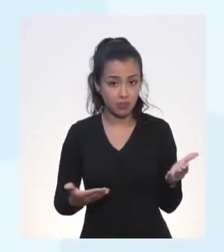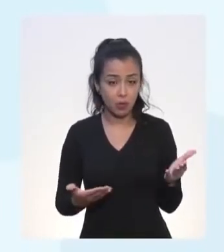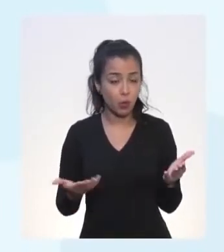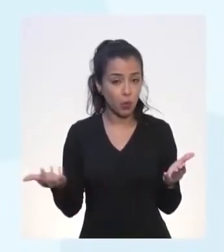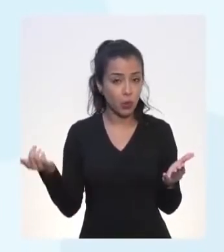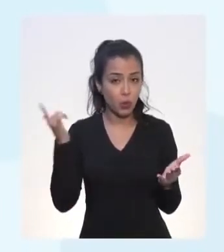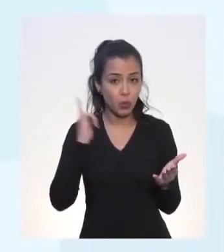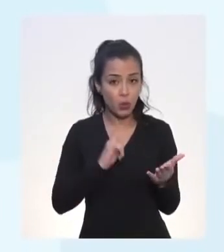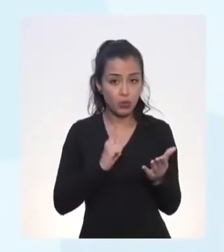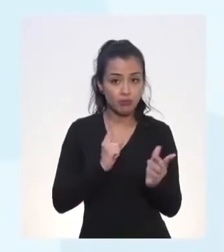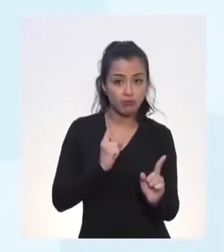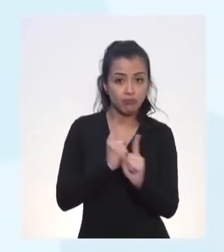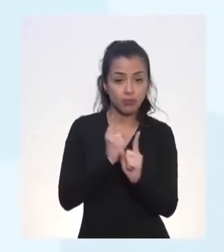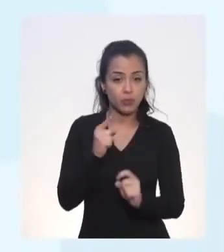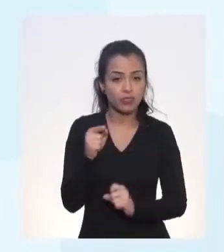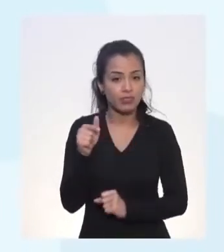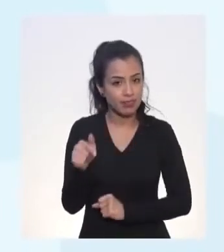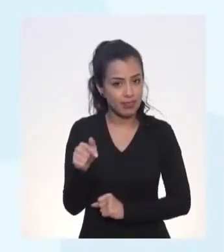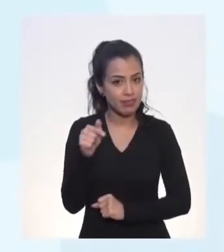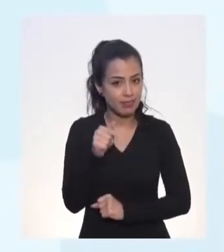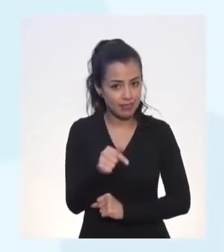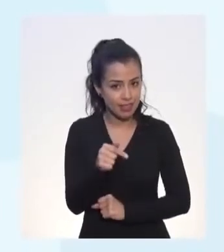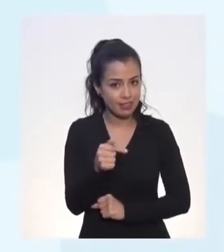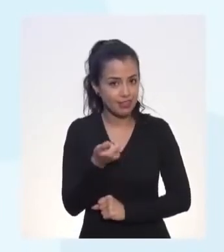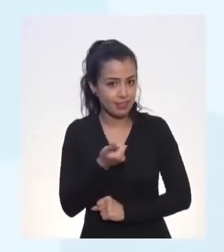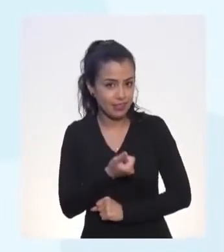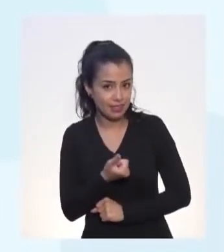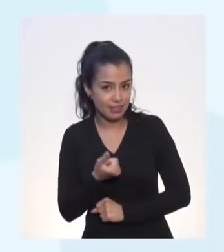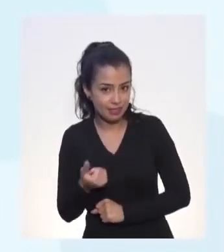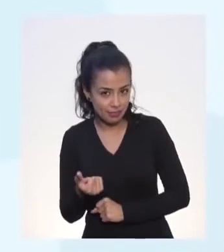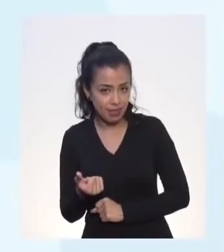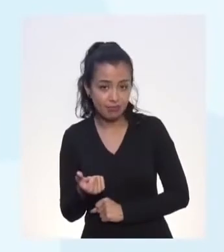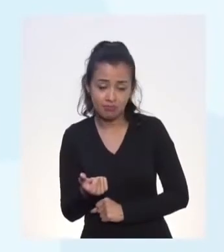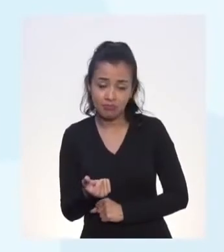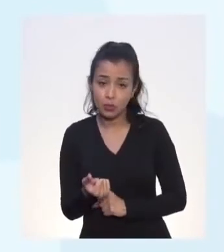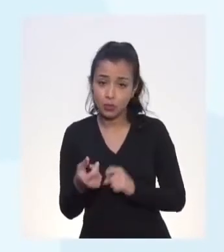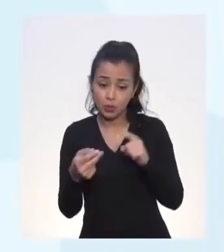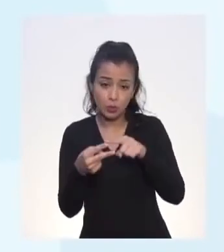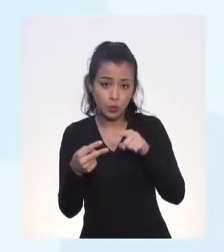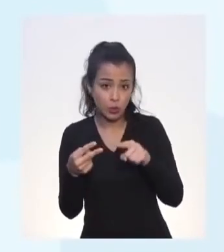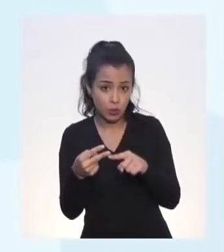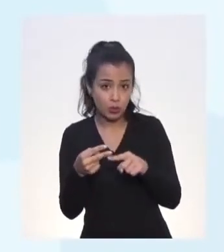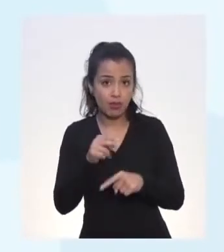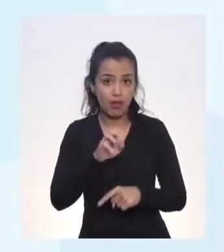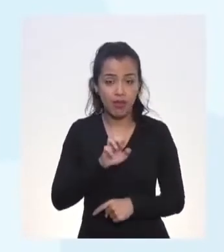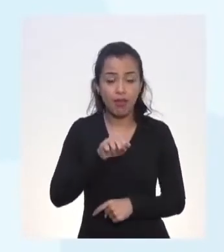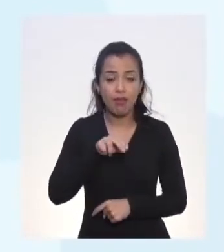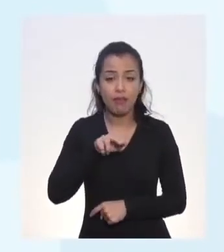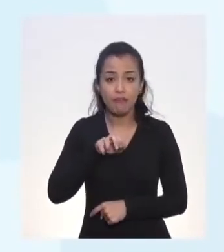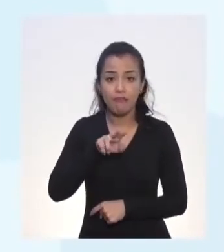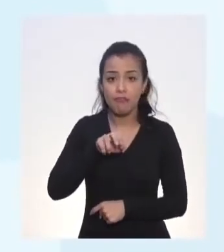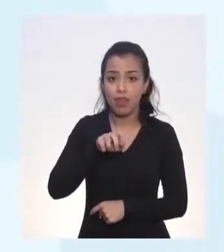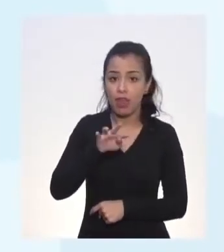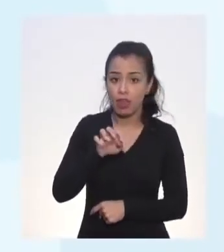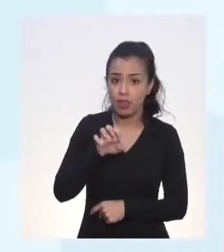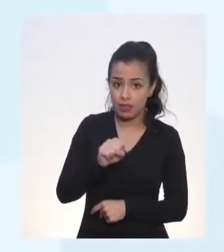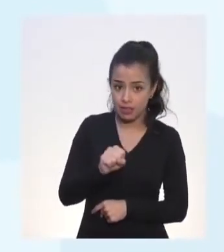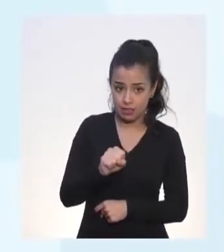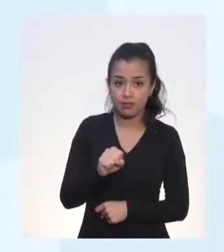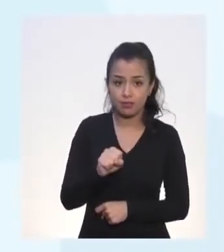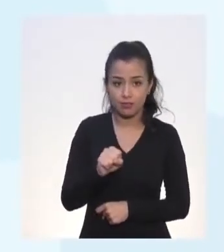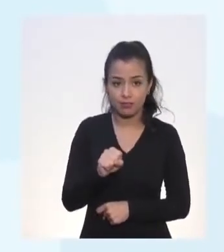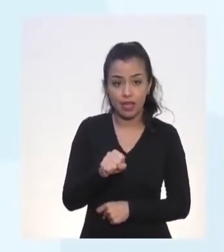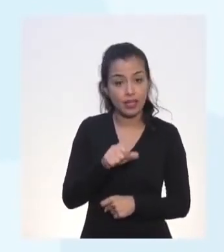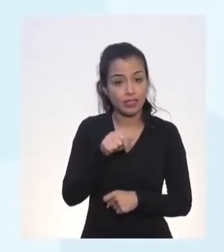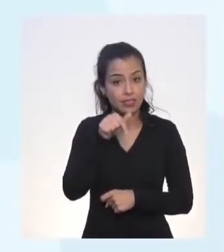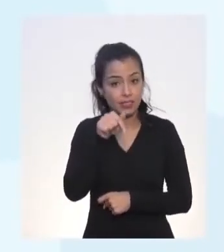no 77 sobre 66. São 2 frações equivalentes, ok? A 7/6, tá?